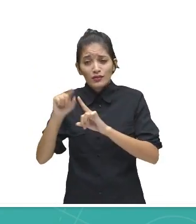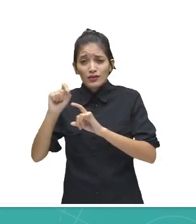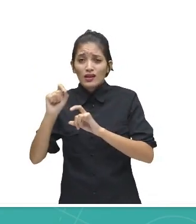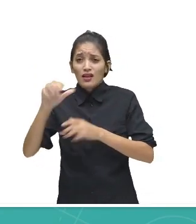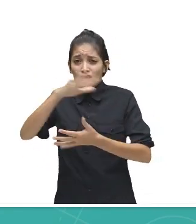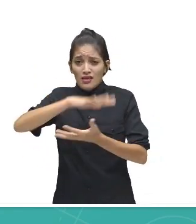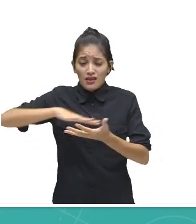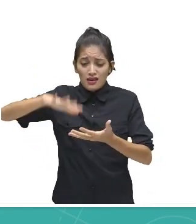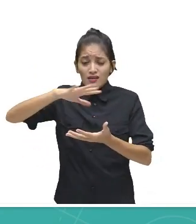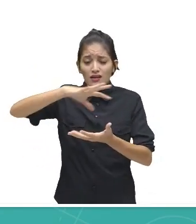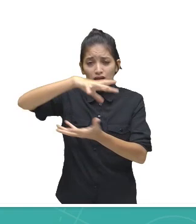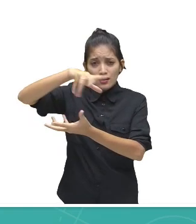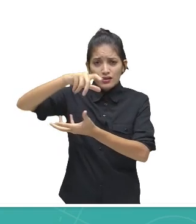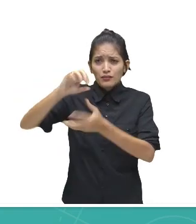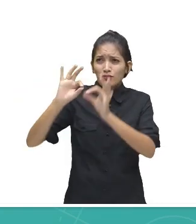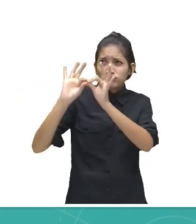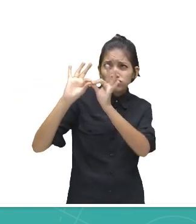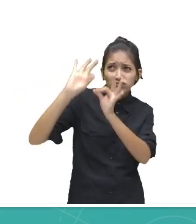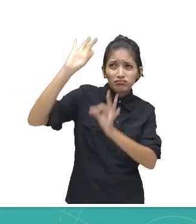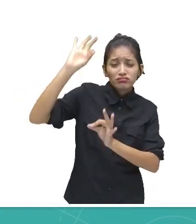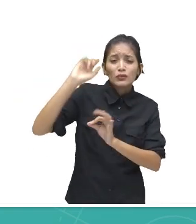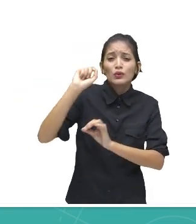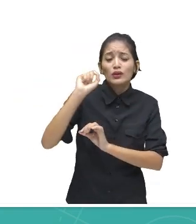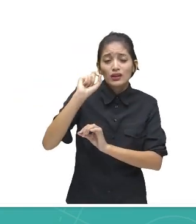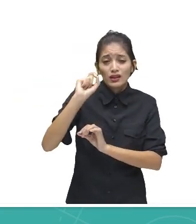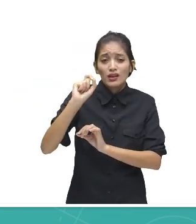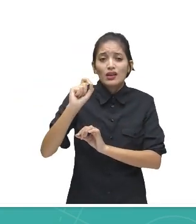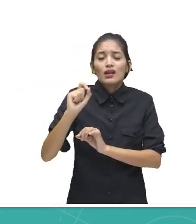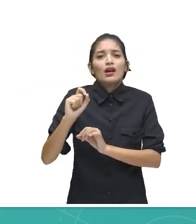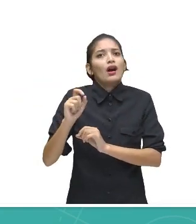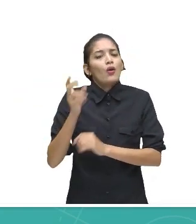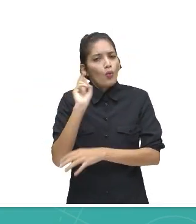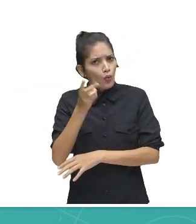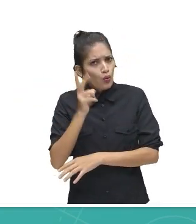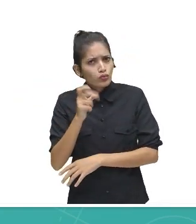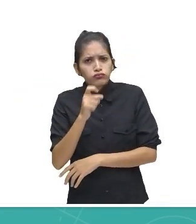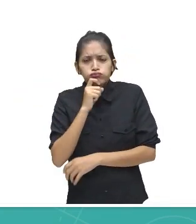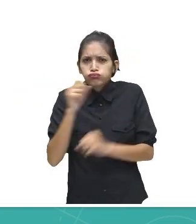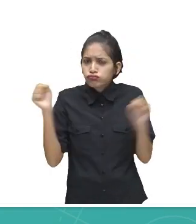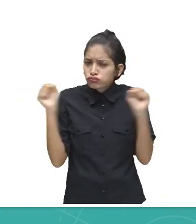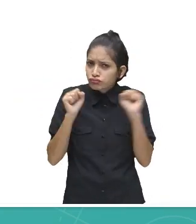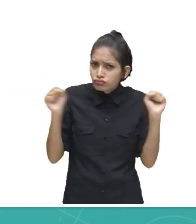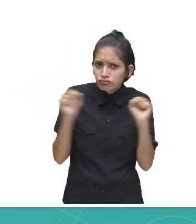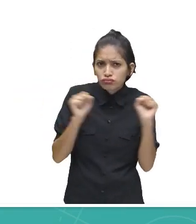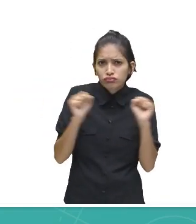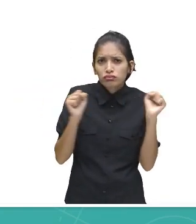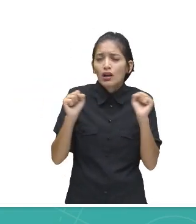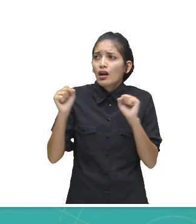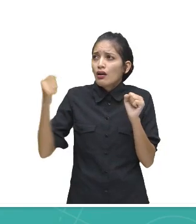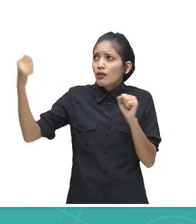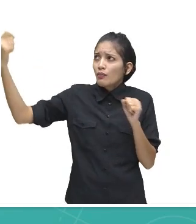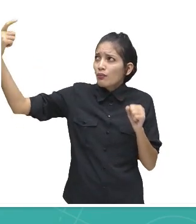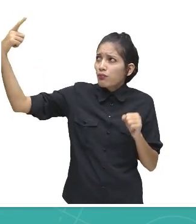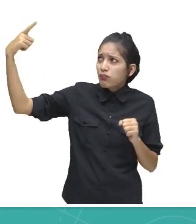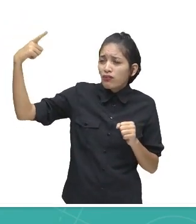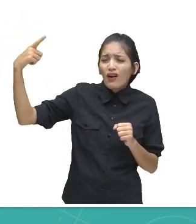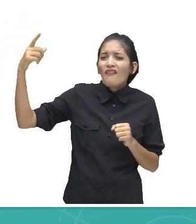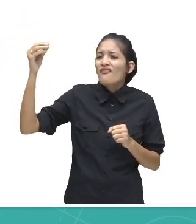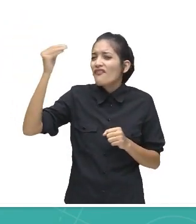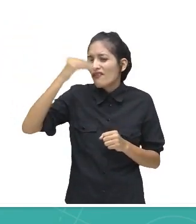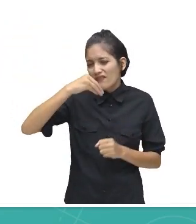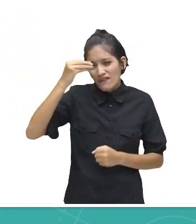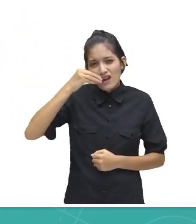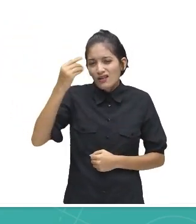planeta, bem distante aí da gente, é ser bastante frio e com energia do sol muito fraca,